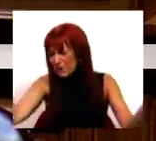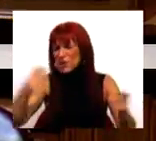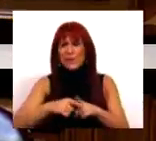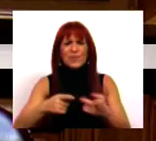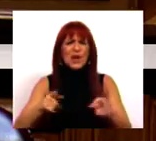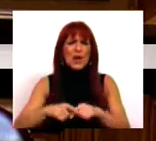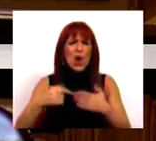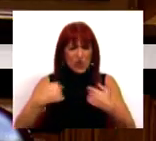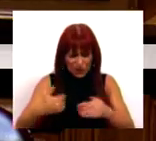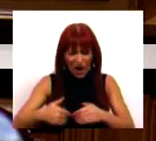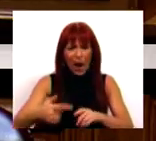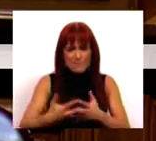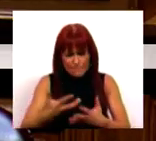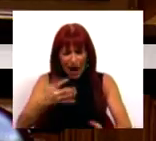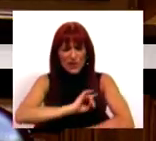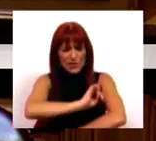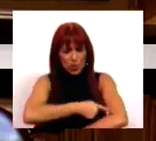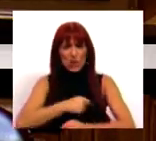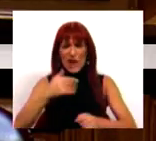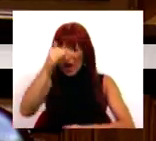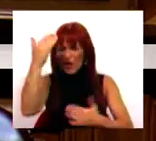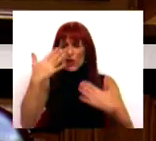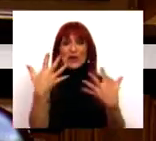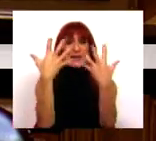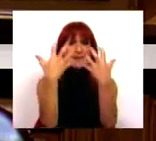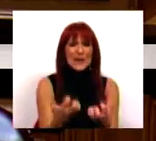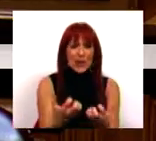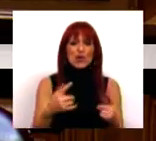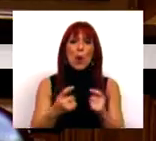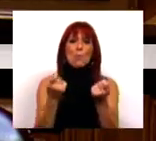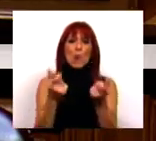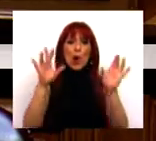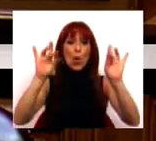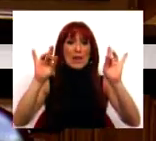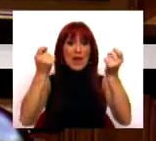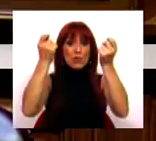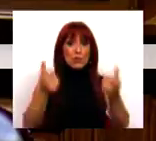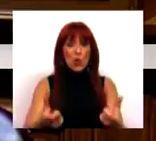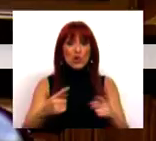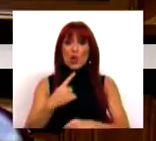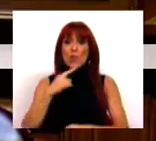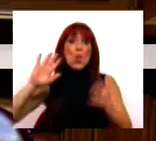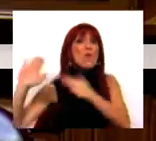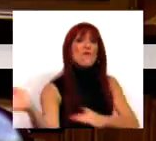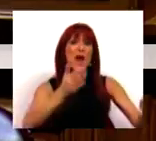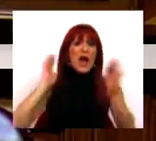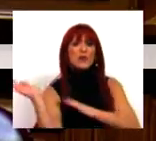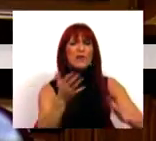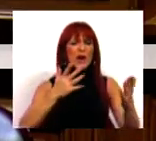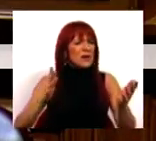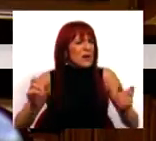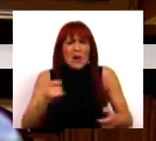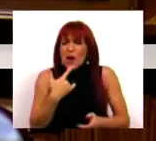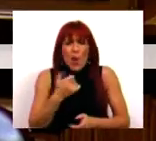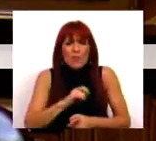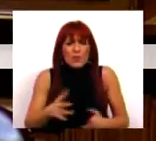avante nós vamos ter intensidade de verões secos, com pouca umidade e com muito vento. Portanto, não há hipótese,